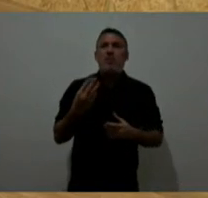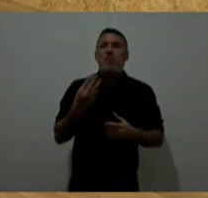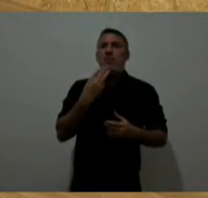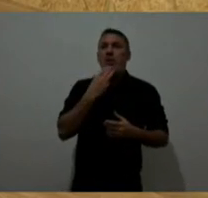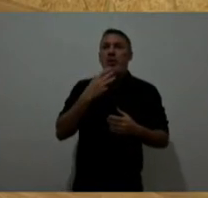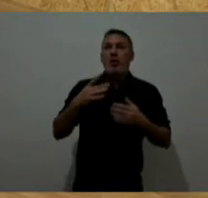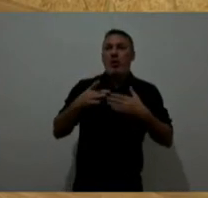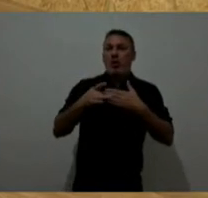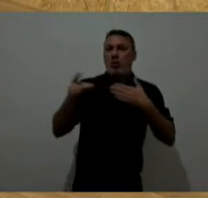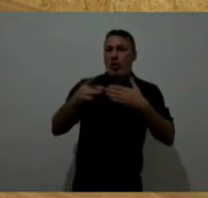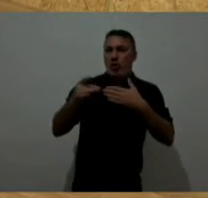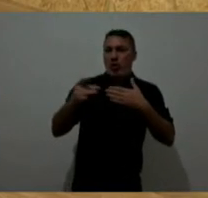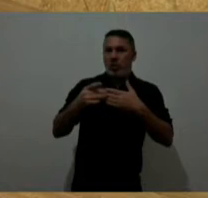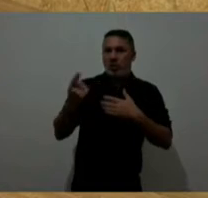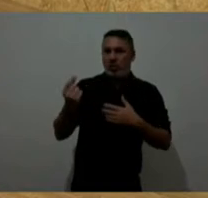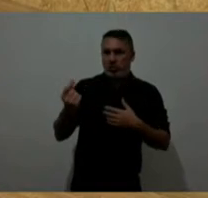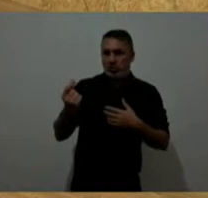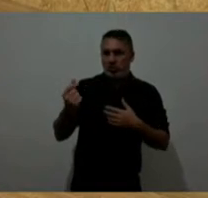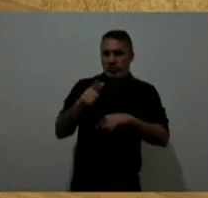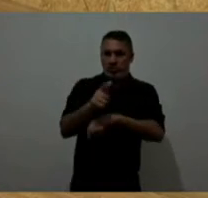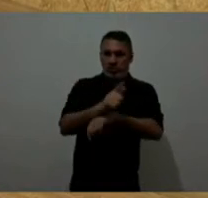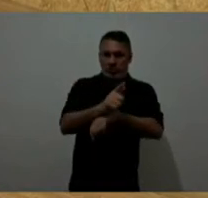movimento ele começou, pelo menos foi muito